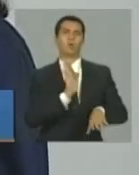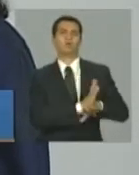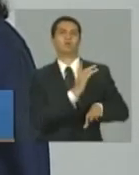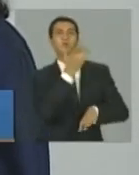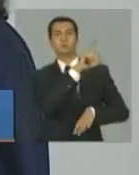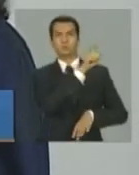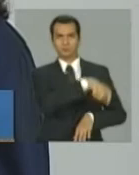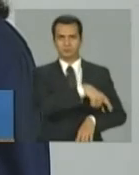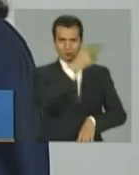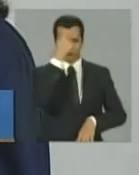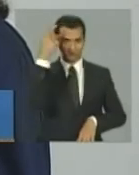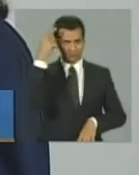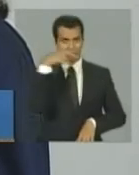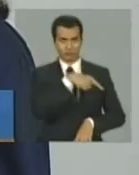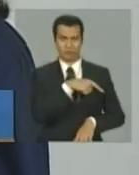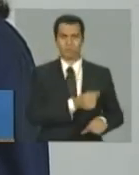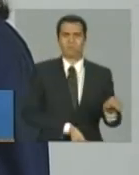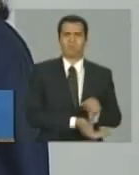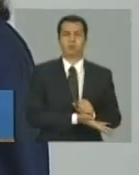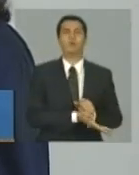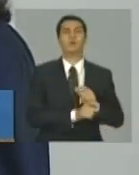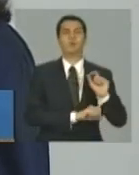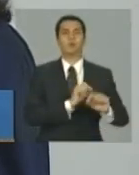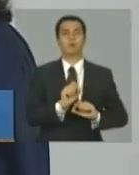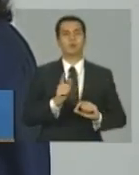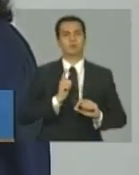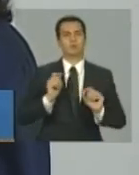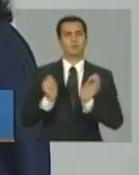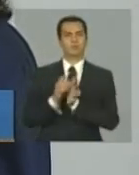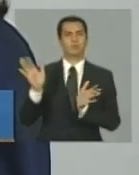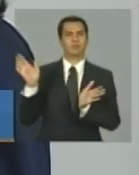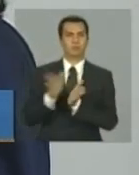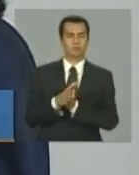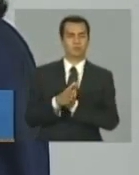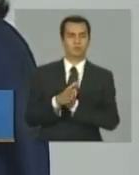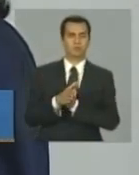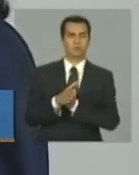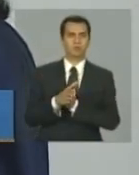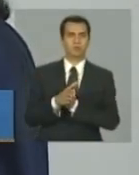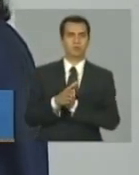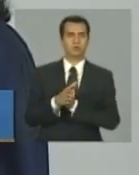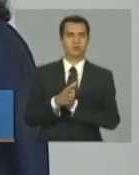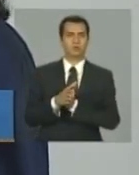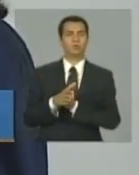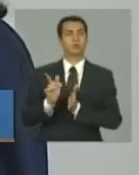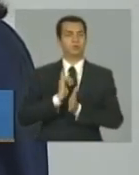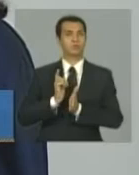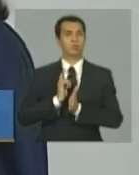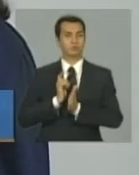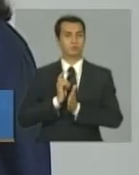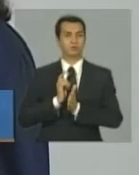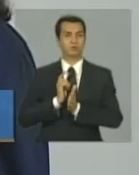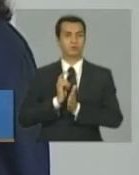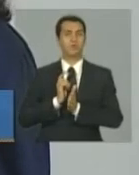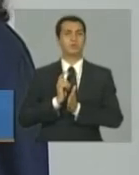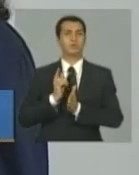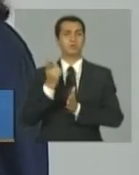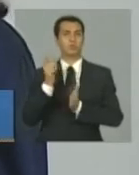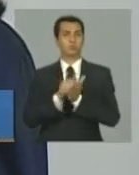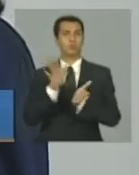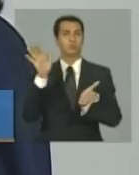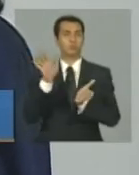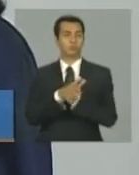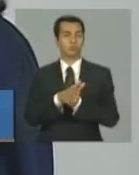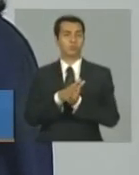Família nesses casos a multa prevista é nunca inferior o dobro ao dobro ilimitado ao quádruplo do que foi